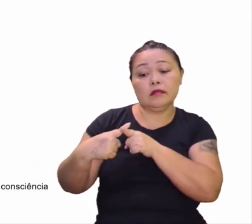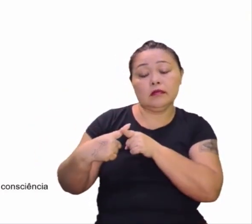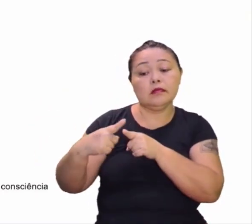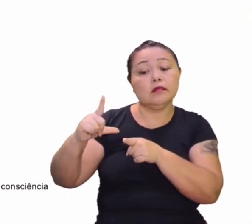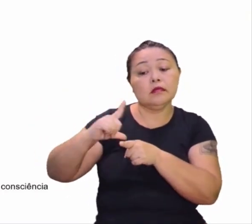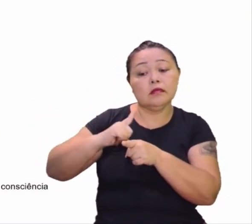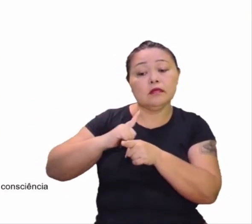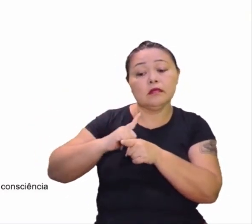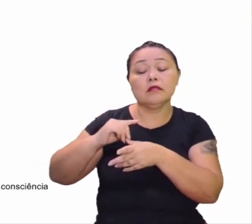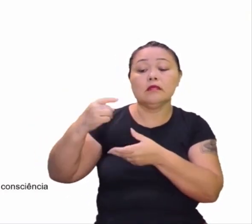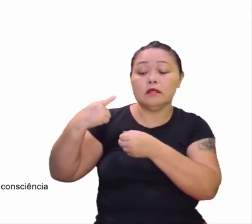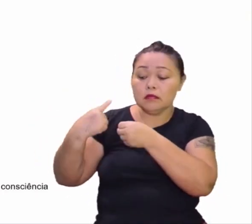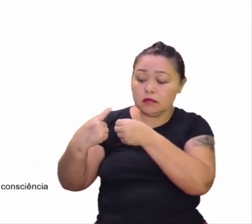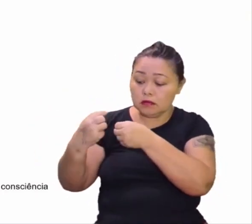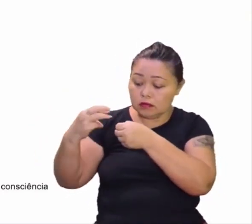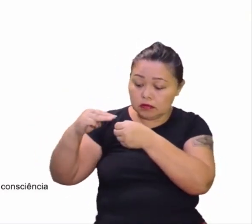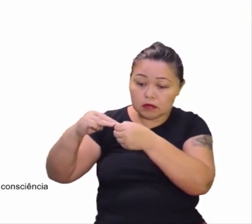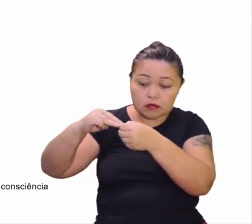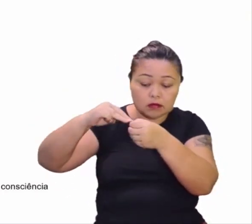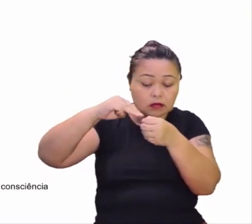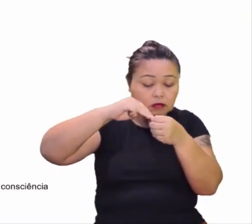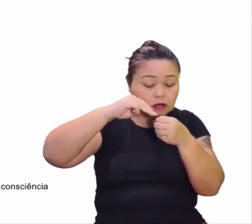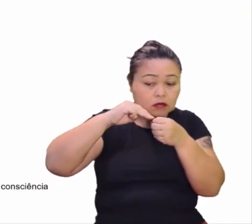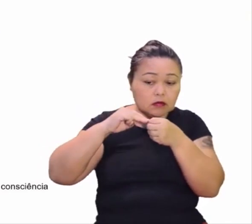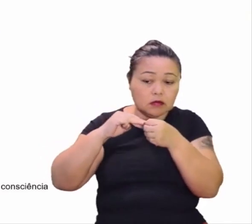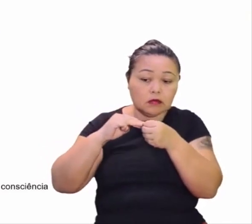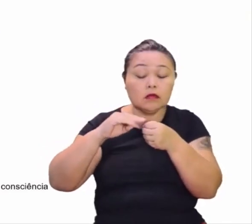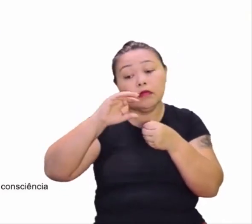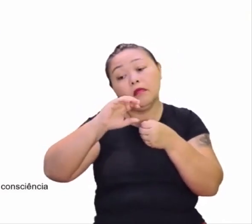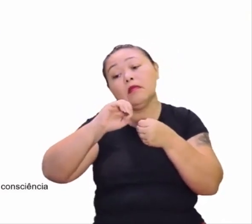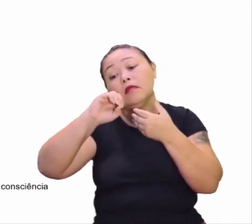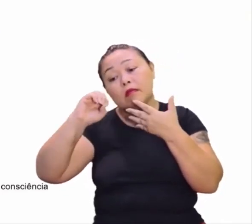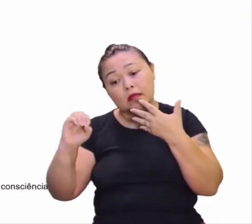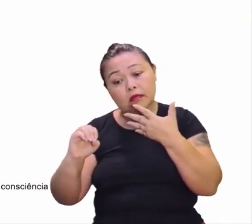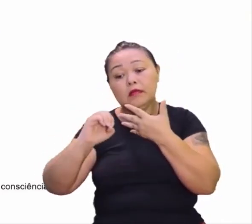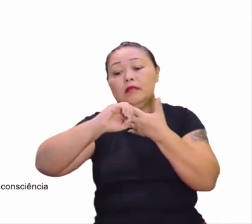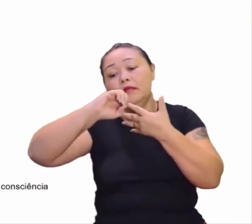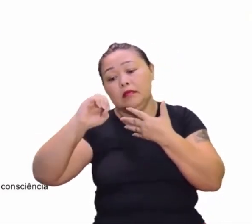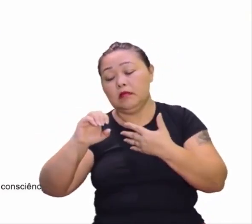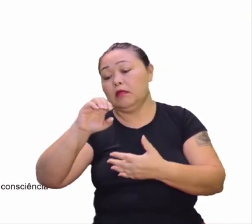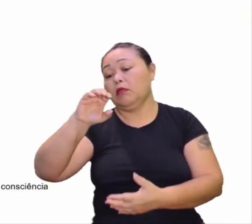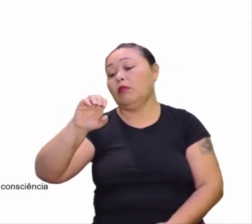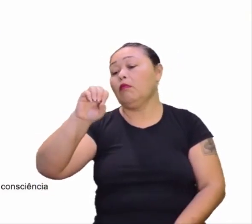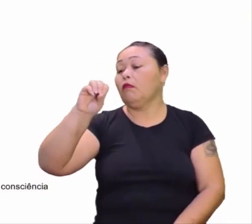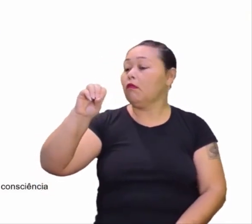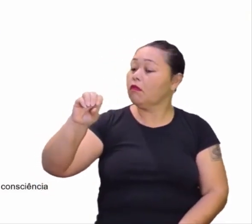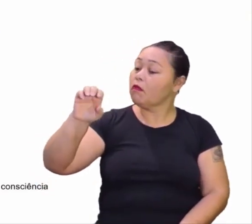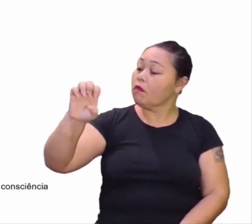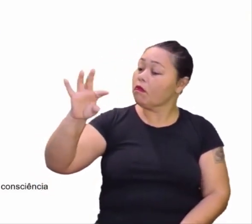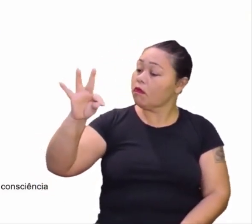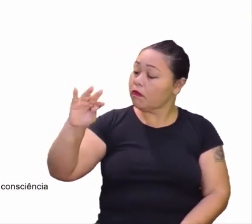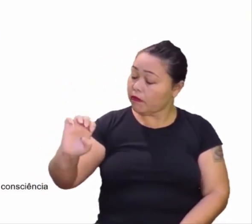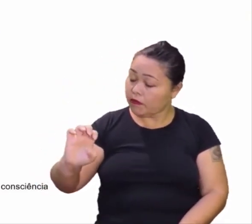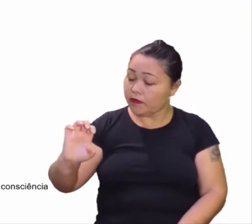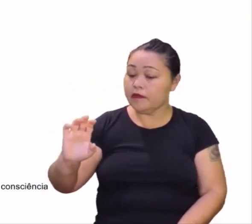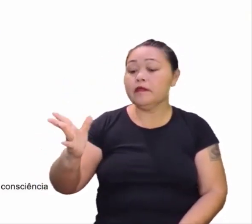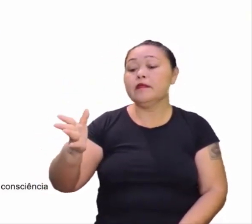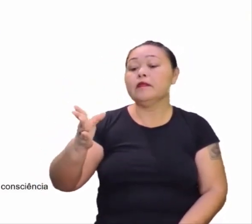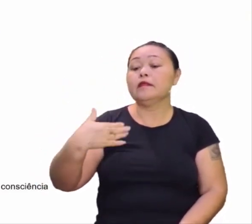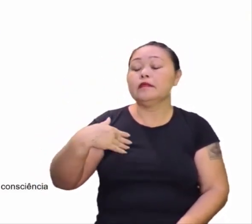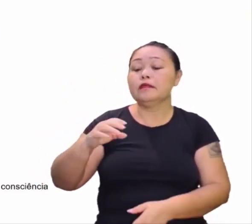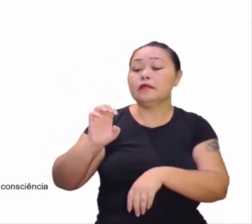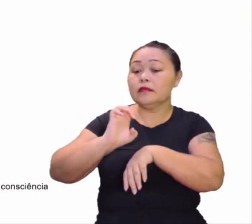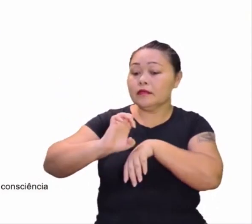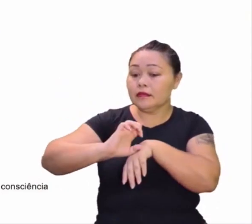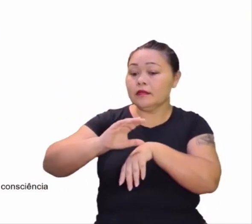de ter tantos municípios dizendo do oeste, não é isso? Uhum. Espigão do oeste. Exato,